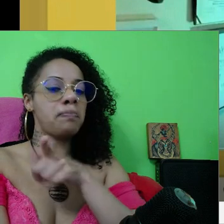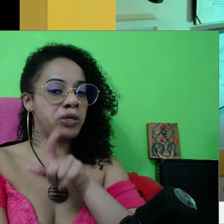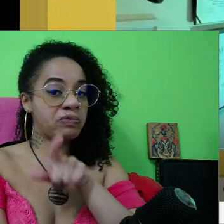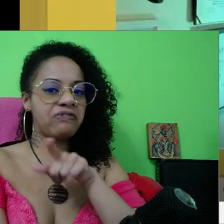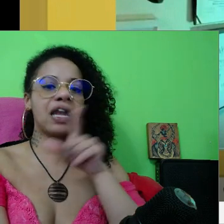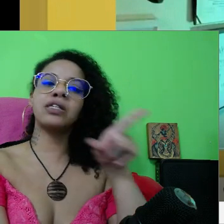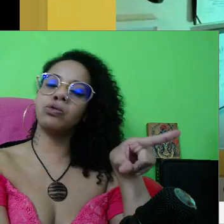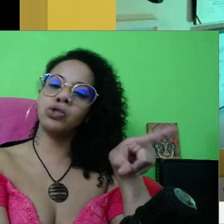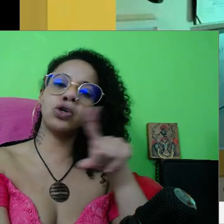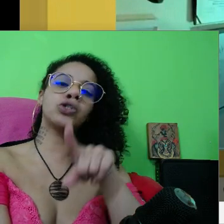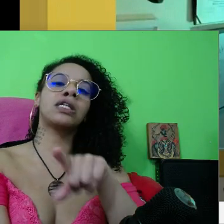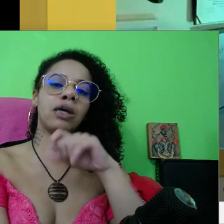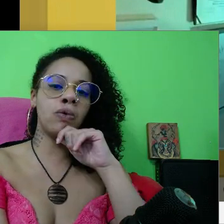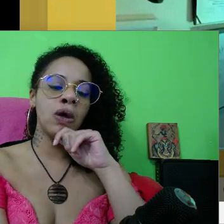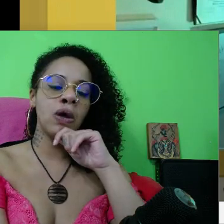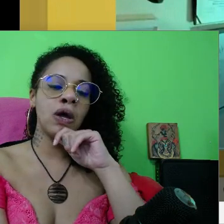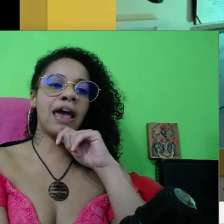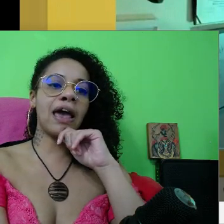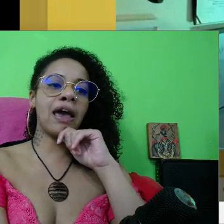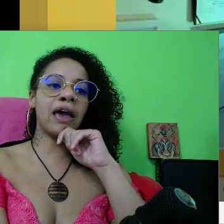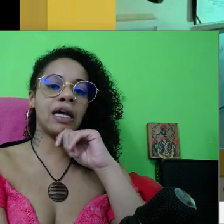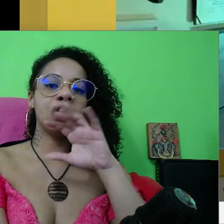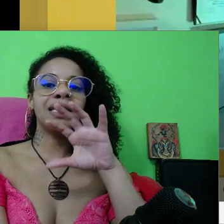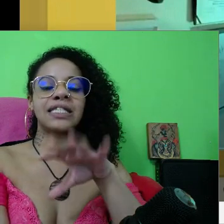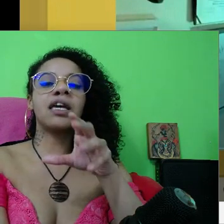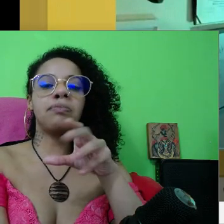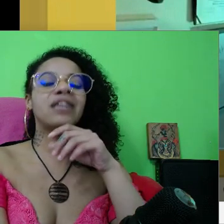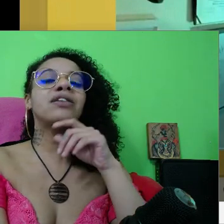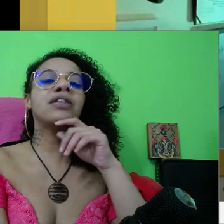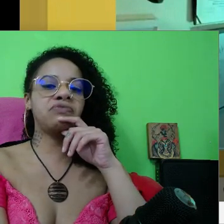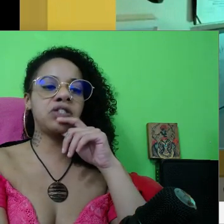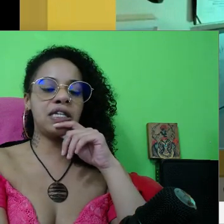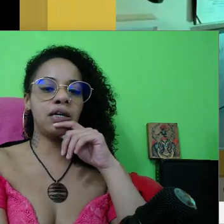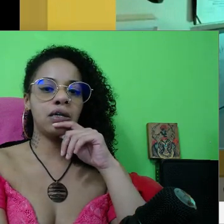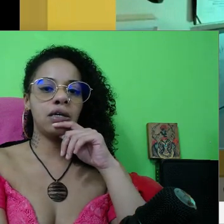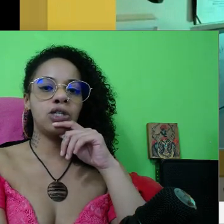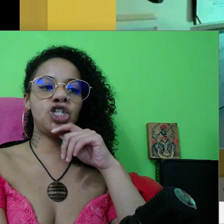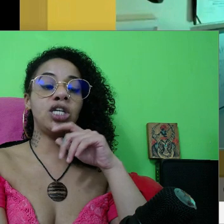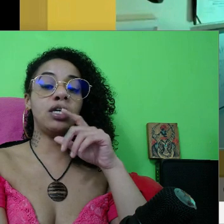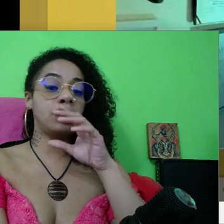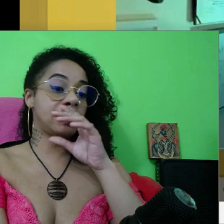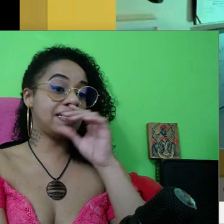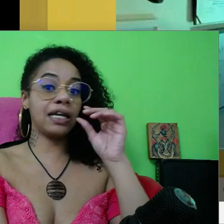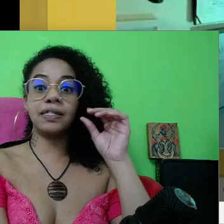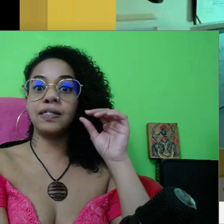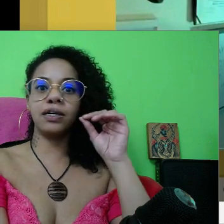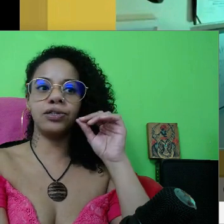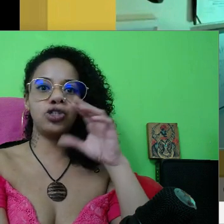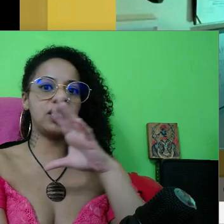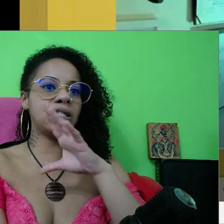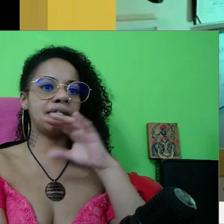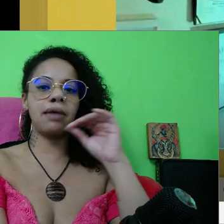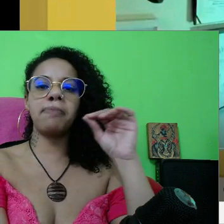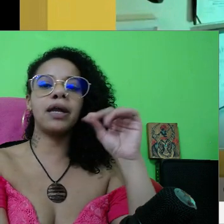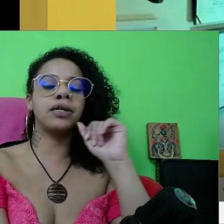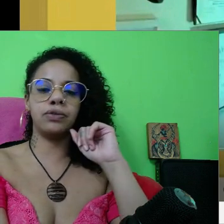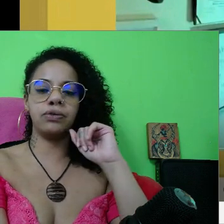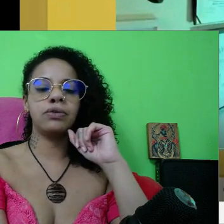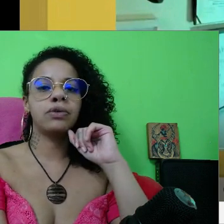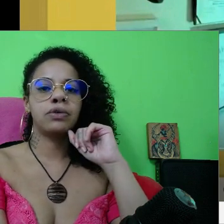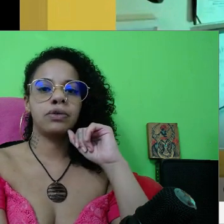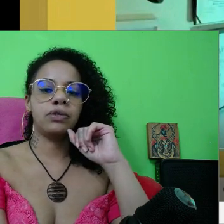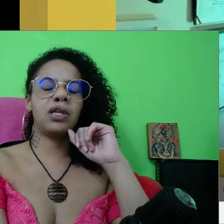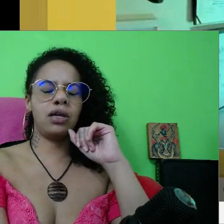aí depois não vai falar que são os outros que estão segmentando você te silenciando te